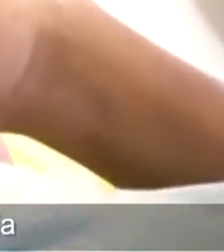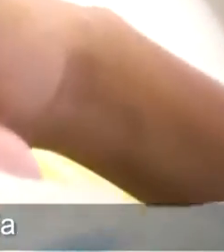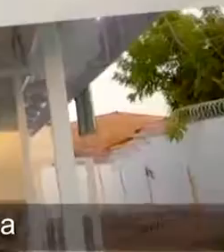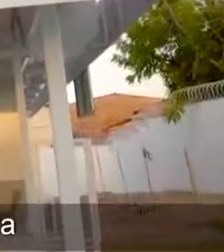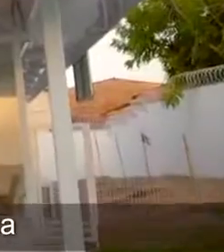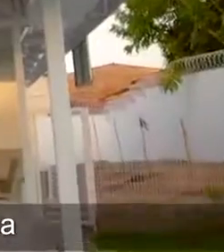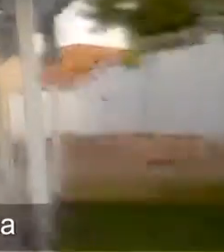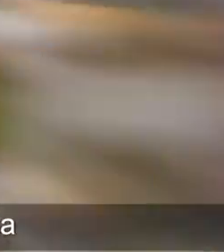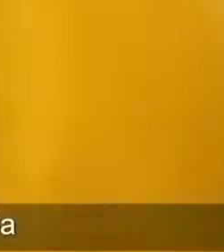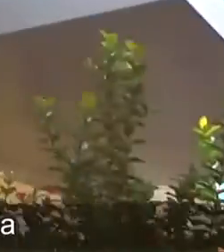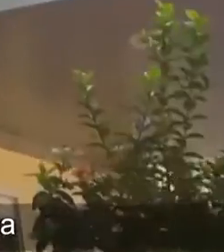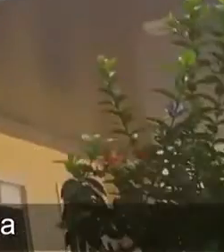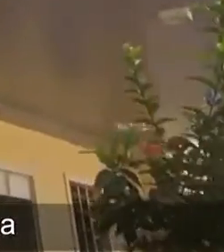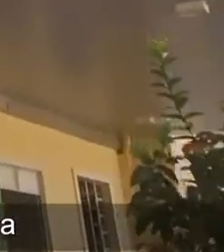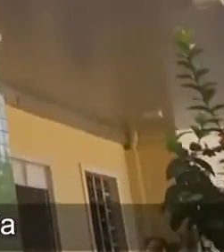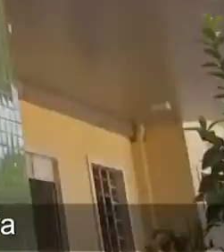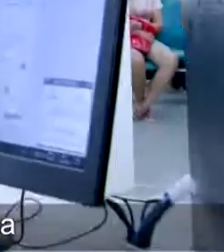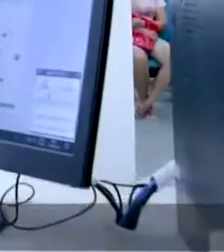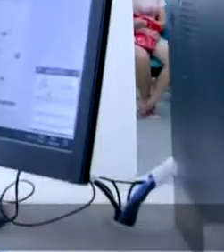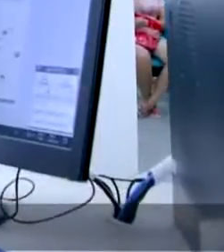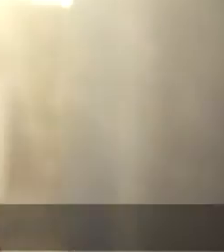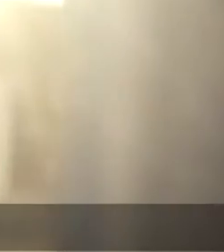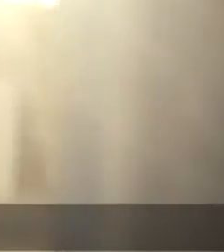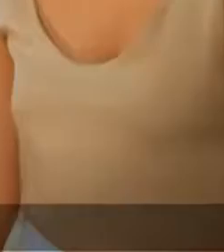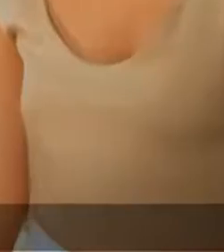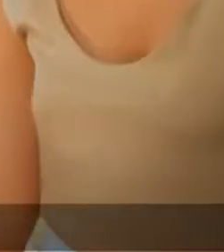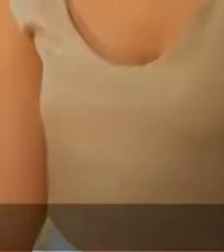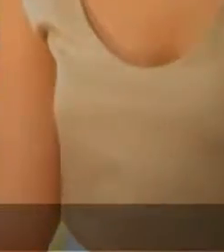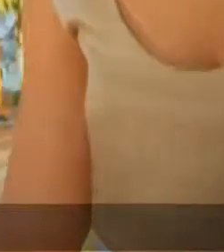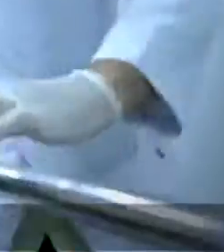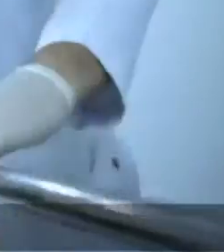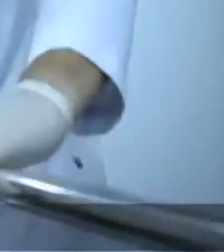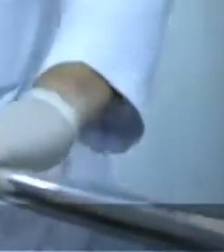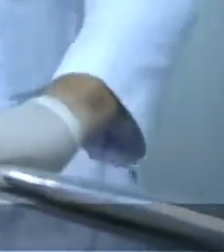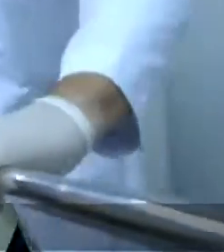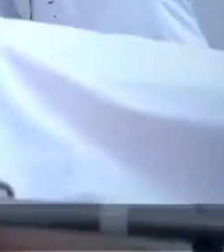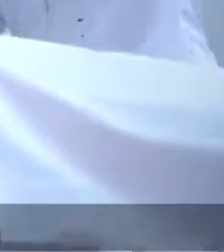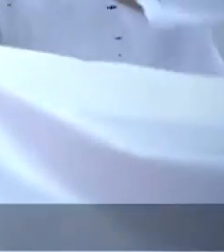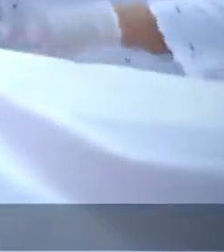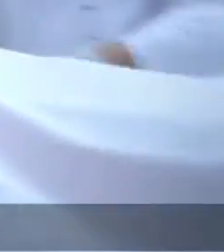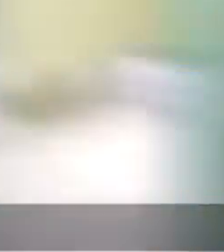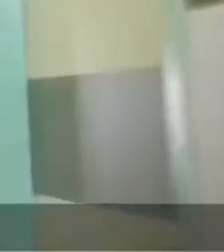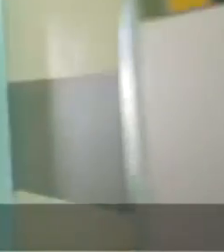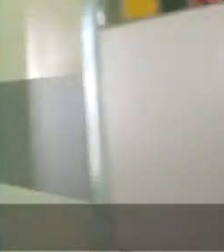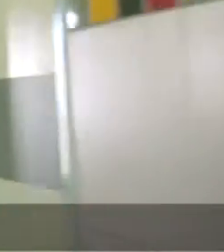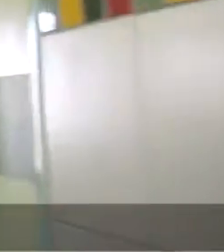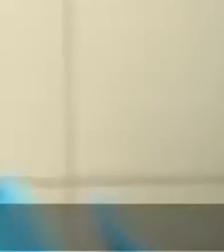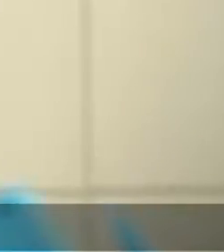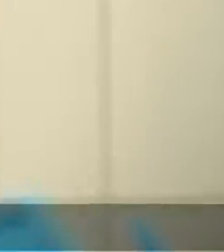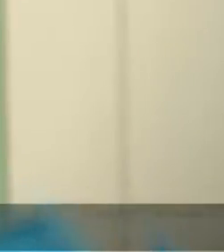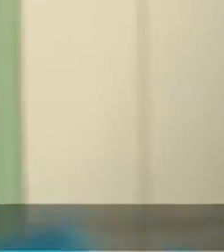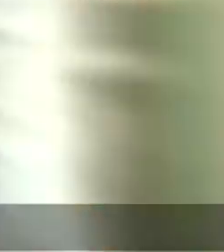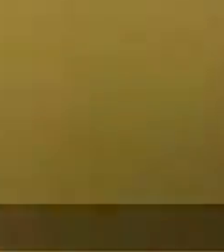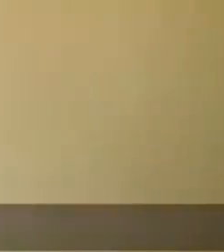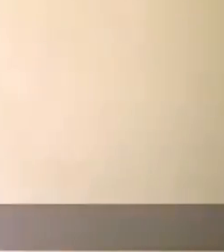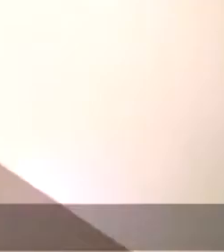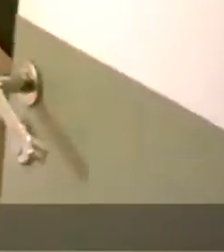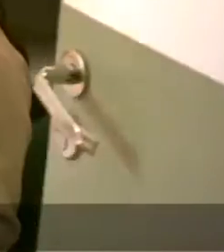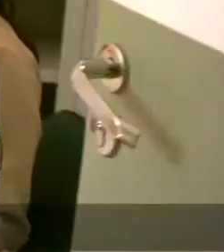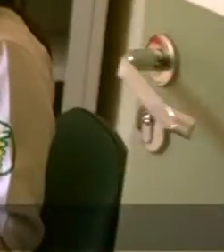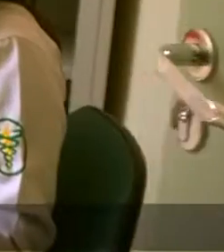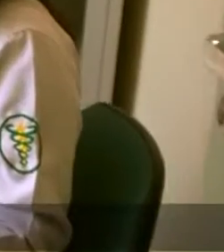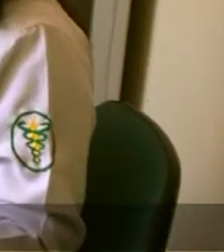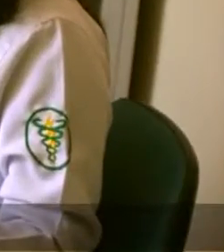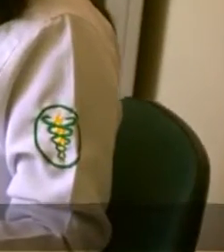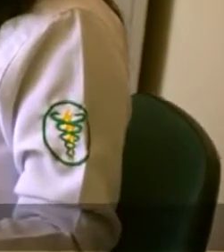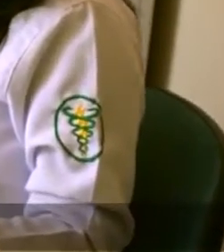Avançar rumo a uma vida mais saudável e solidária é a nossa fortaleza. Novas UPAs, monitores dos postos de saúde, núcleos